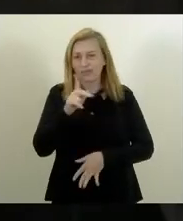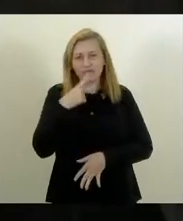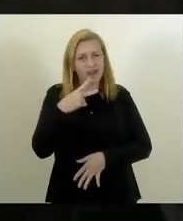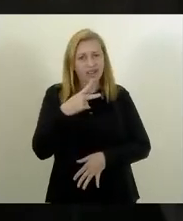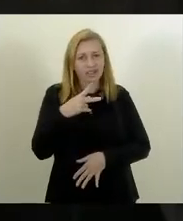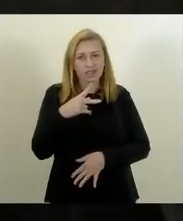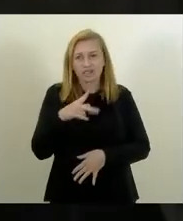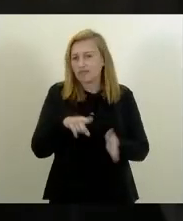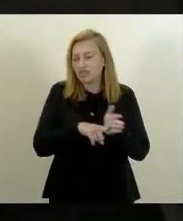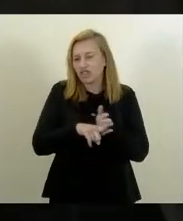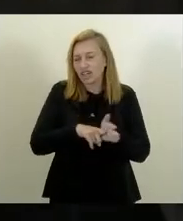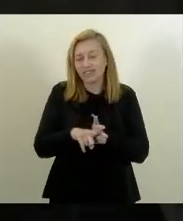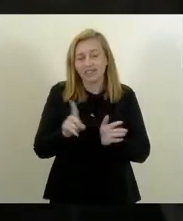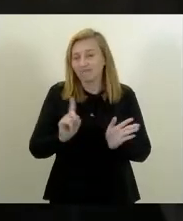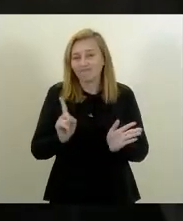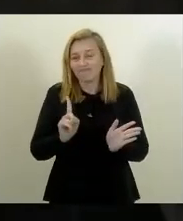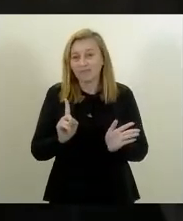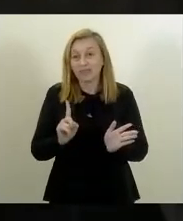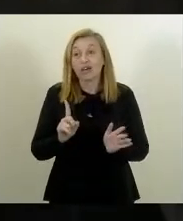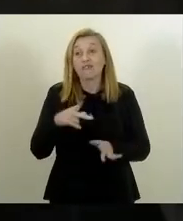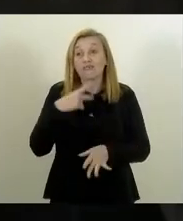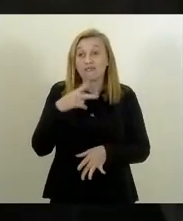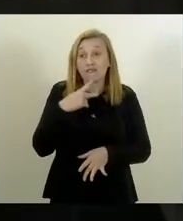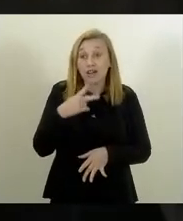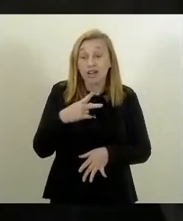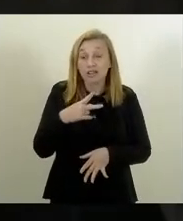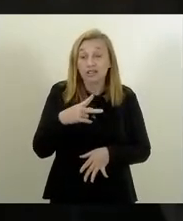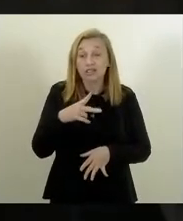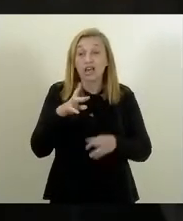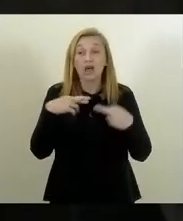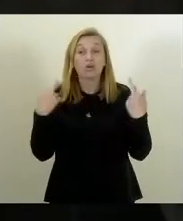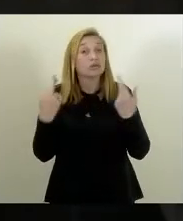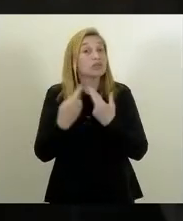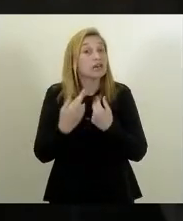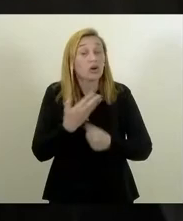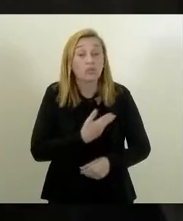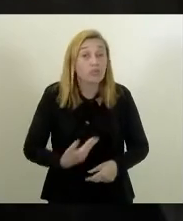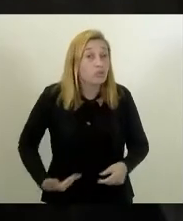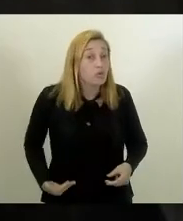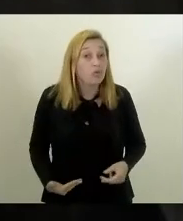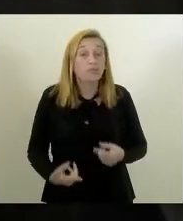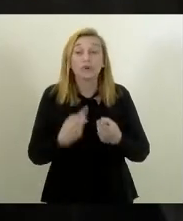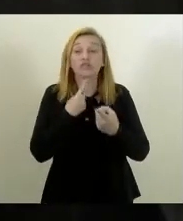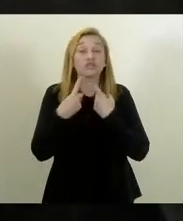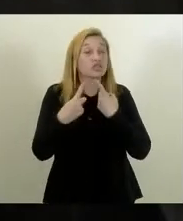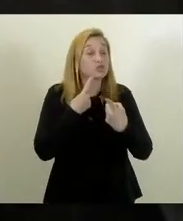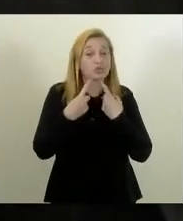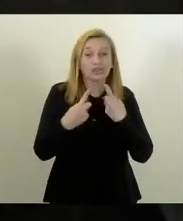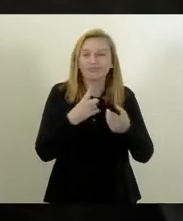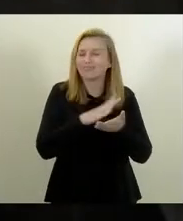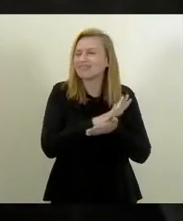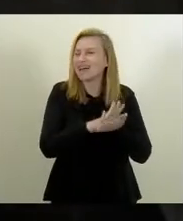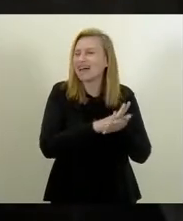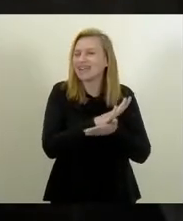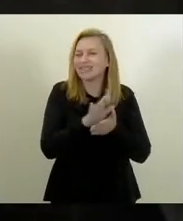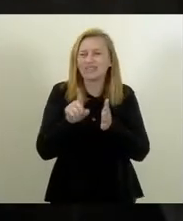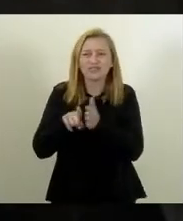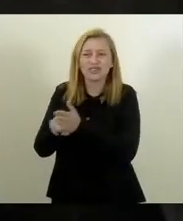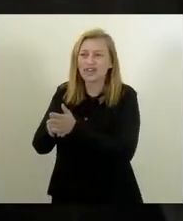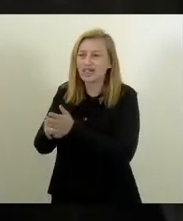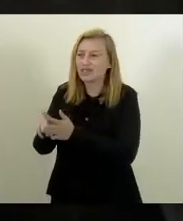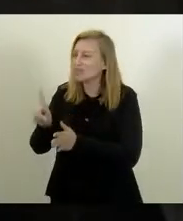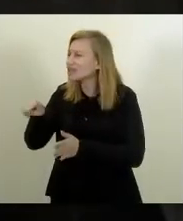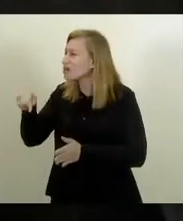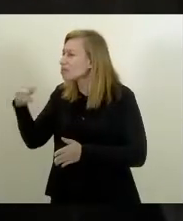fiscalização. Está se tratando de audiência pública, de debate, não tem nada com fiscalização, é depois que